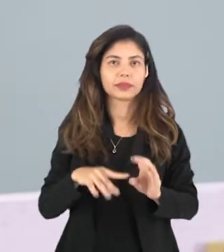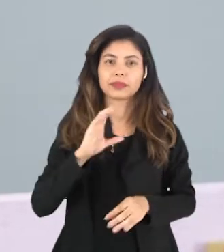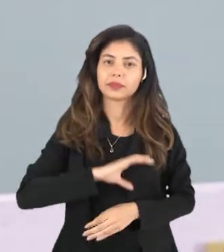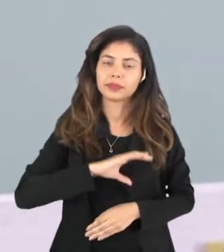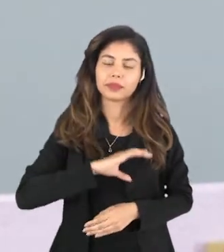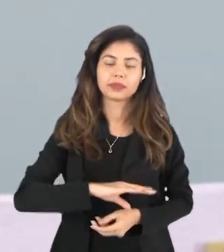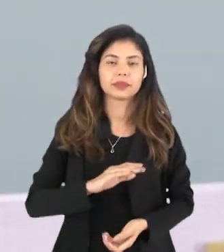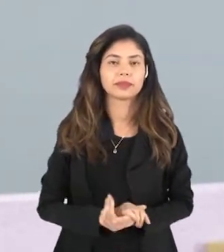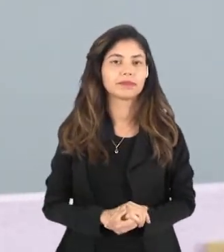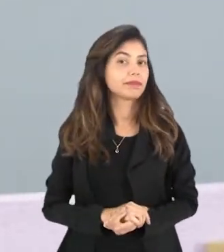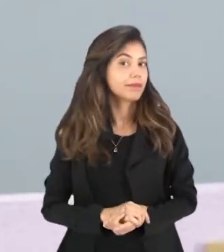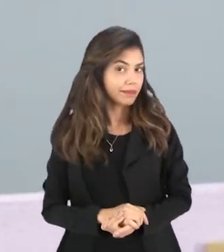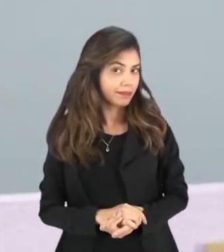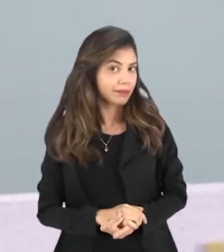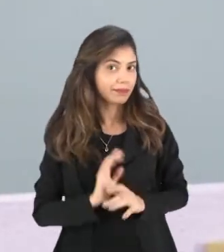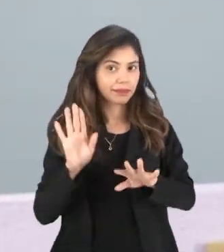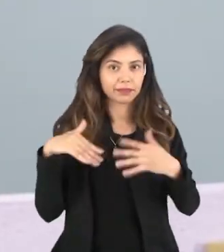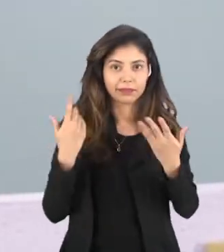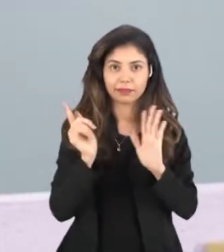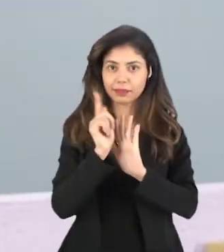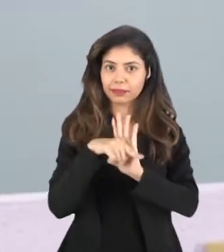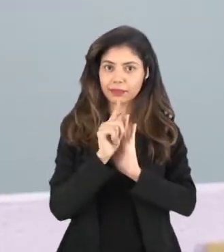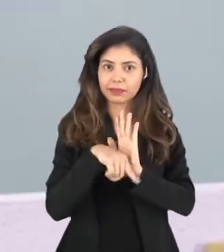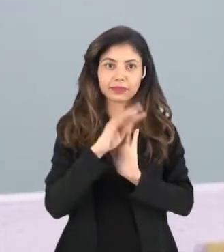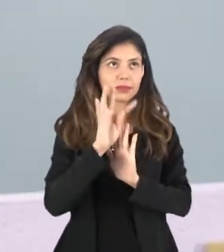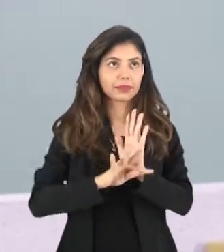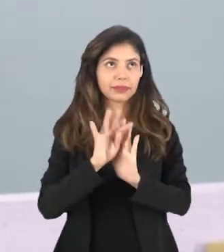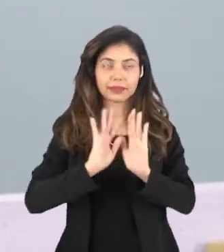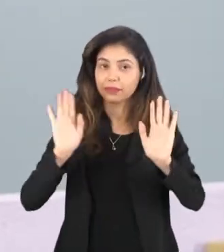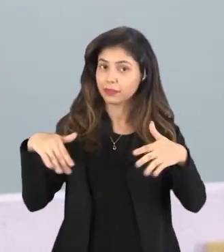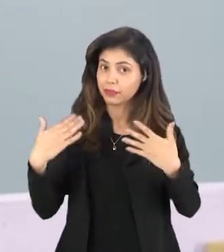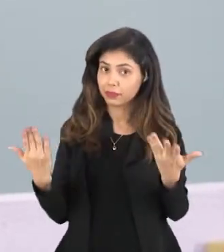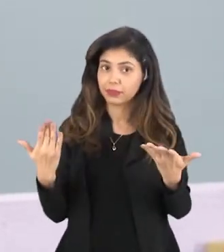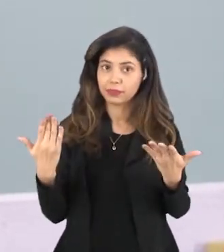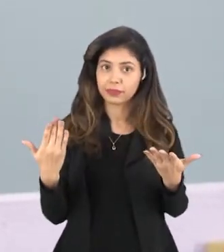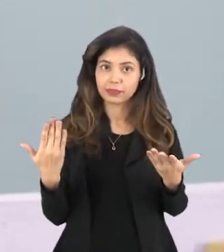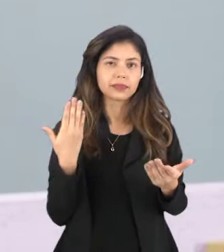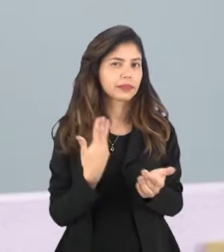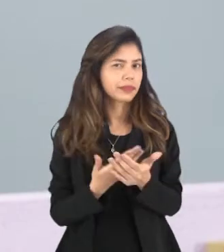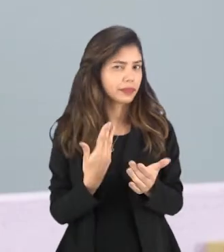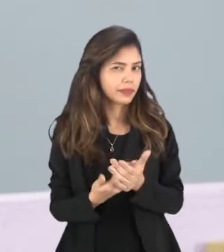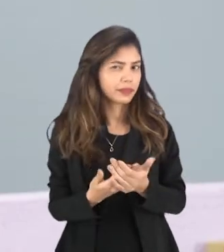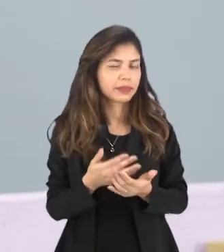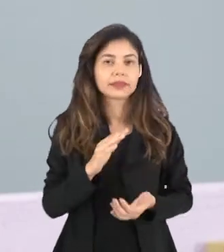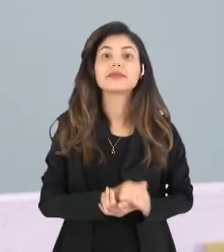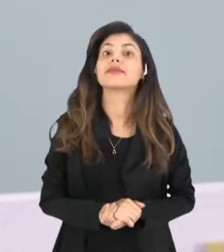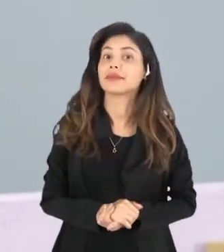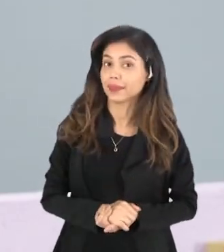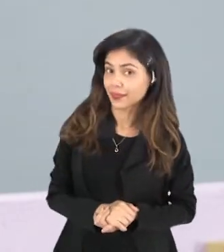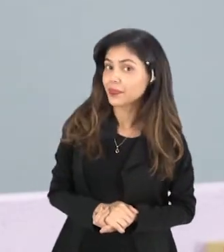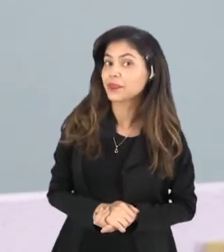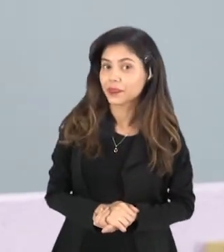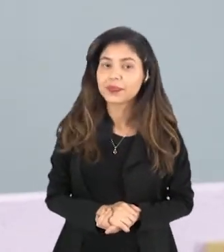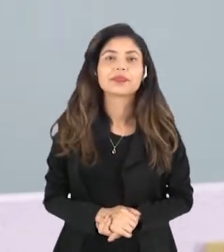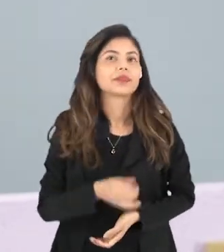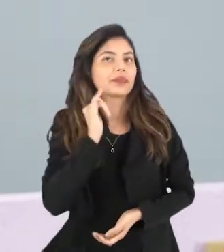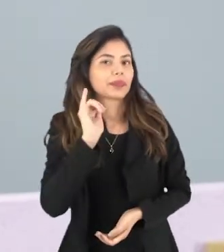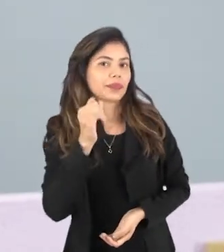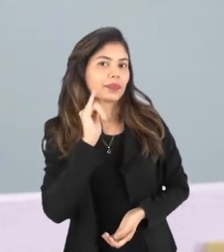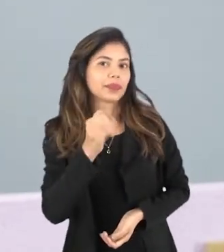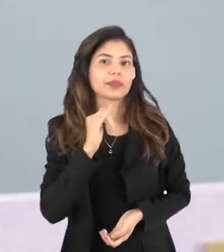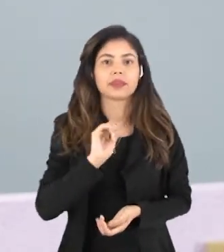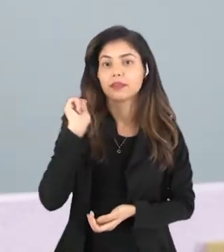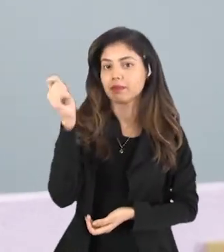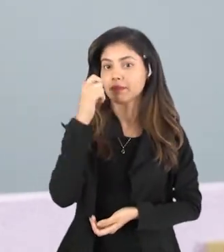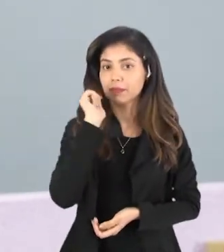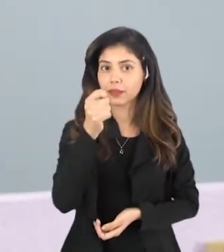portuguesa um Qual é o gênero textual no qual nós estamos estudando a conto de